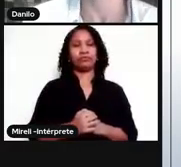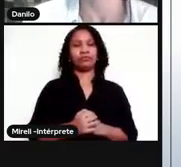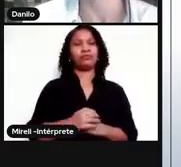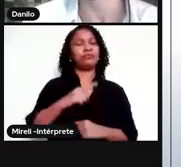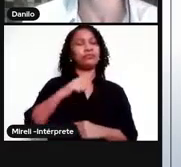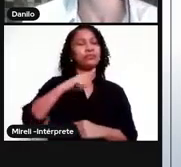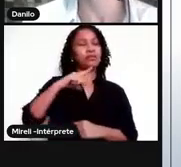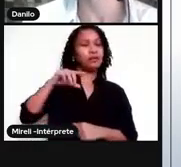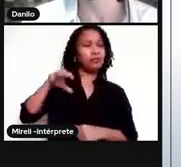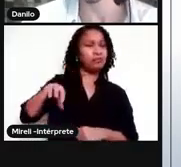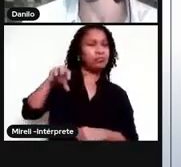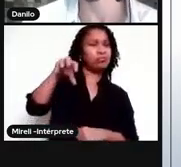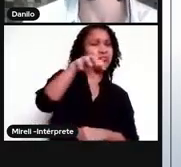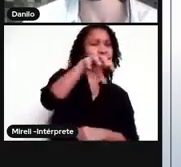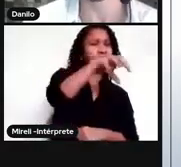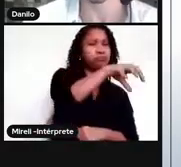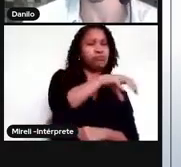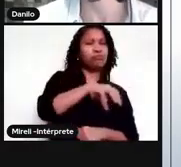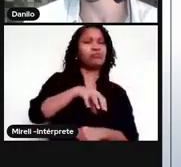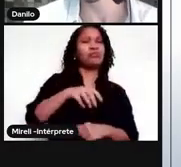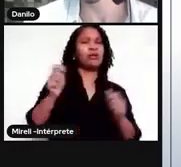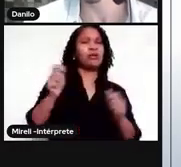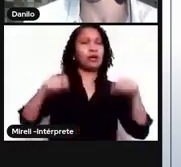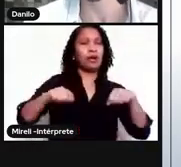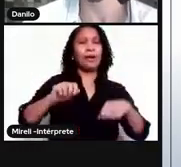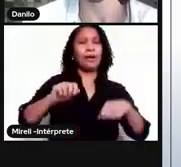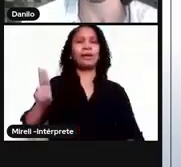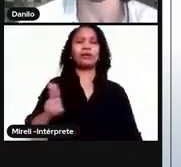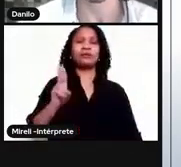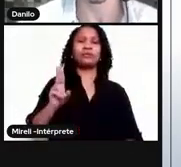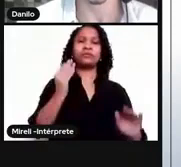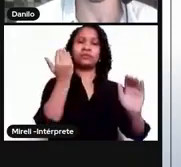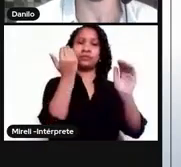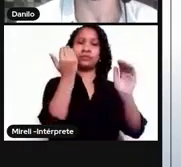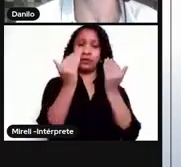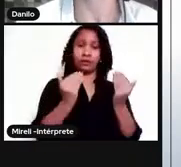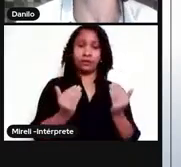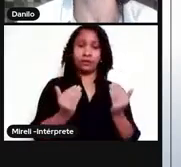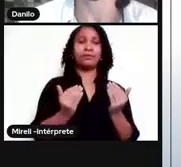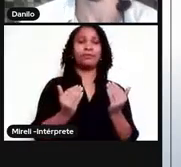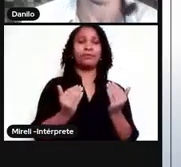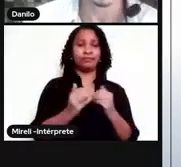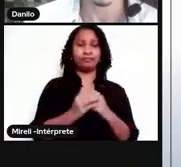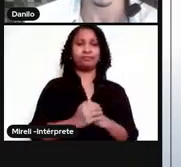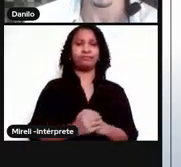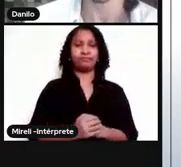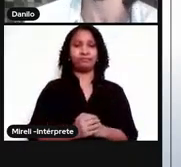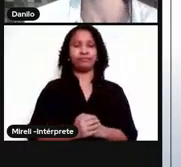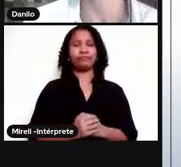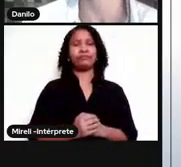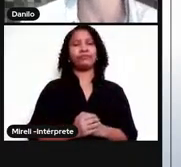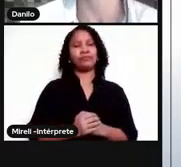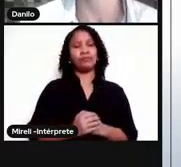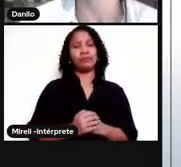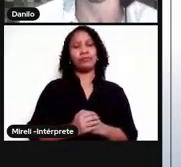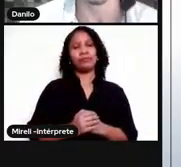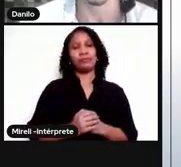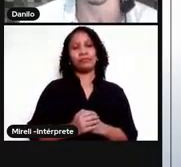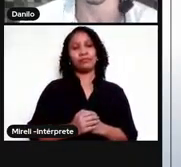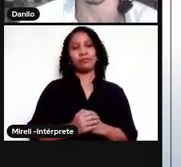ocorrência possam ser utilizados para analisar essa distribuição. Então, geralmente, é uma fonte inexplorada, que